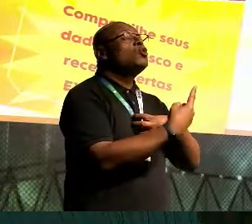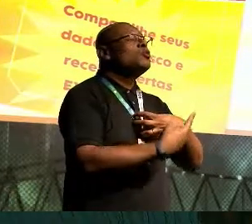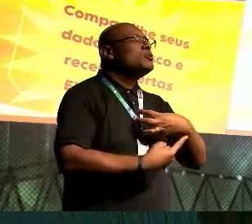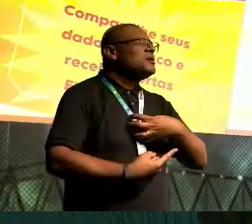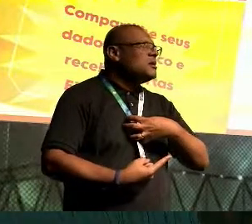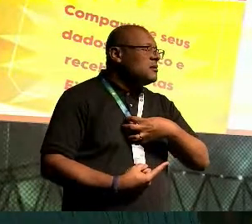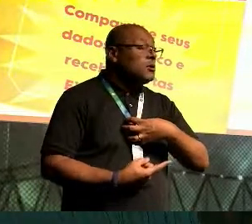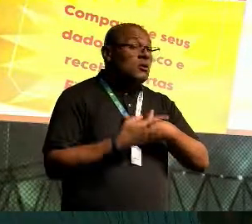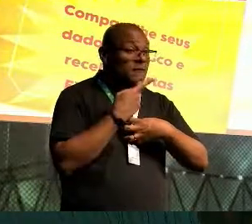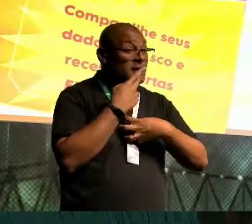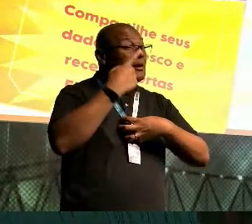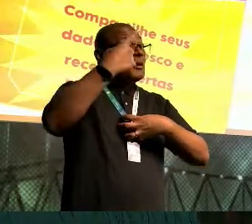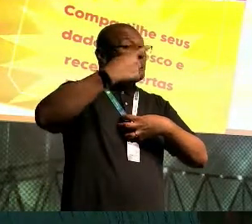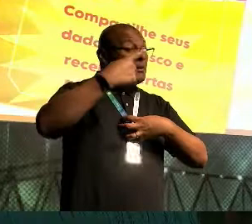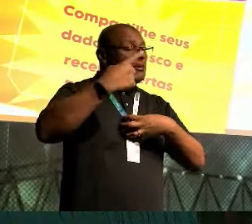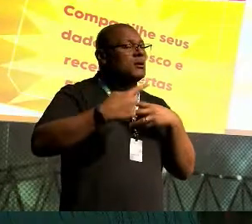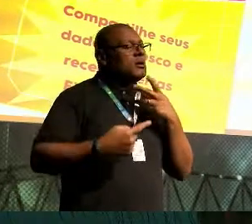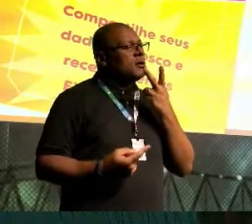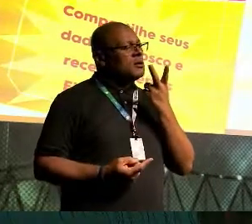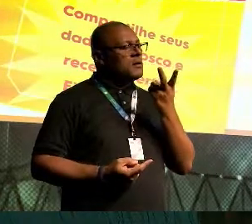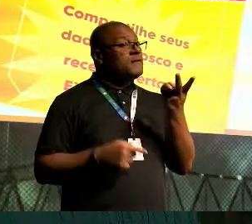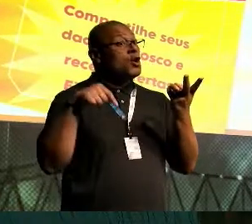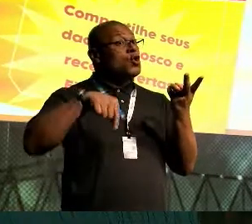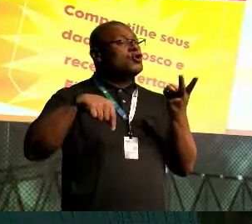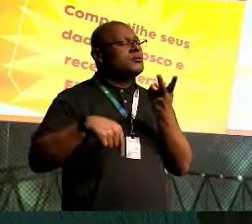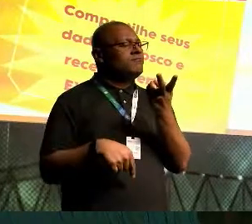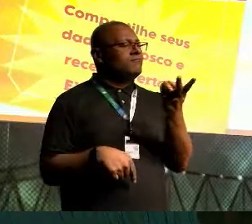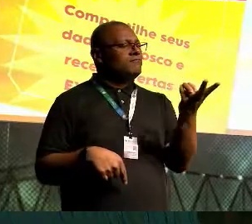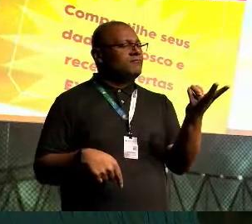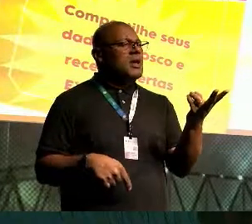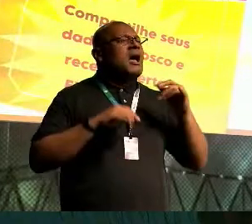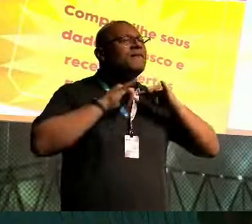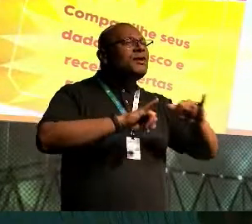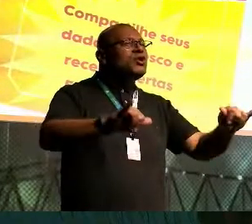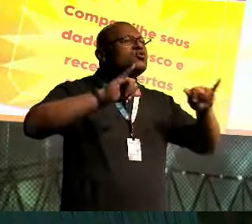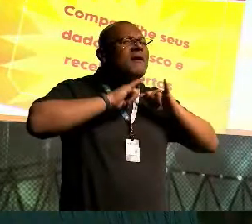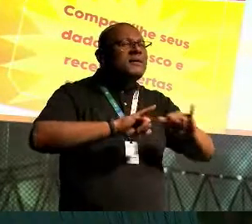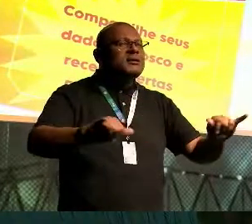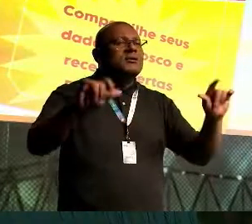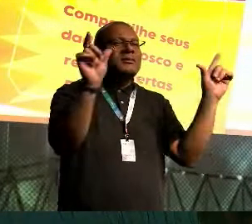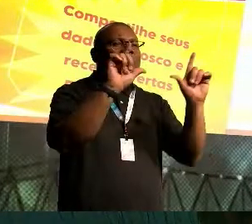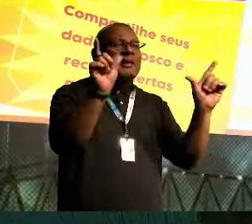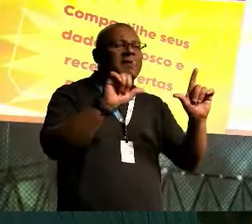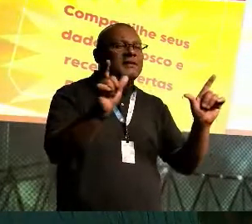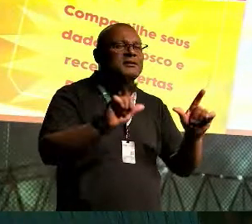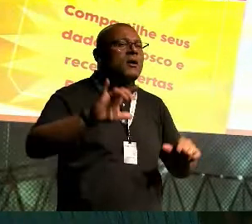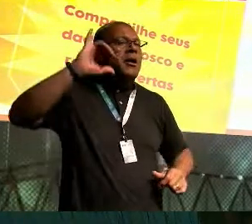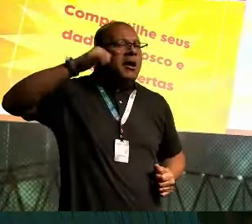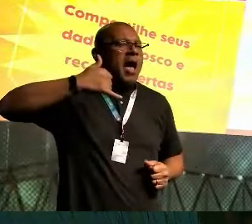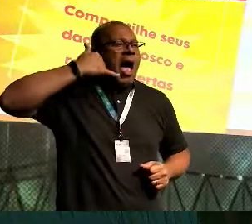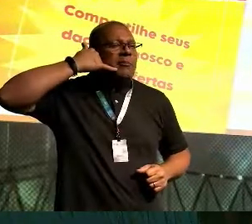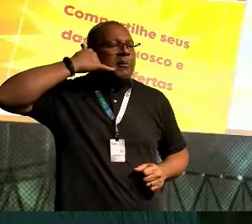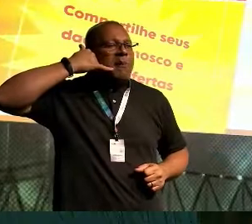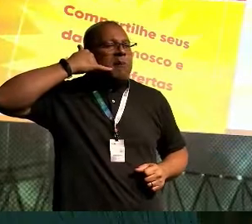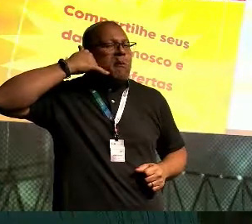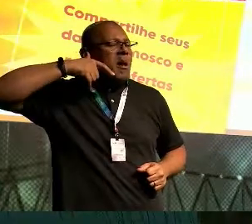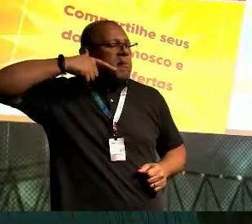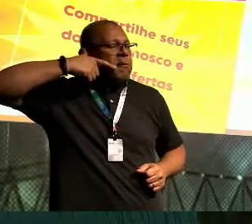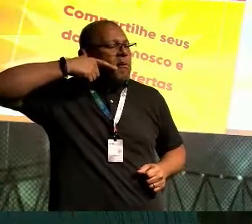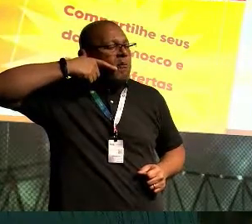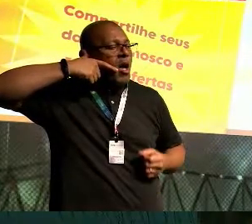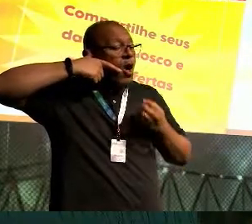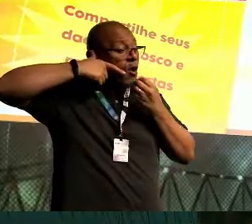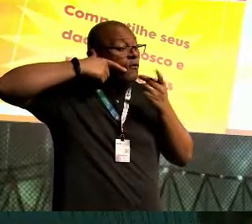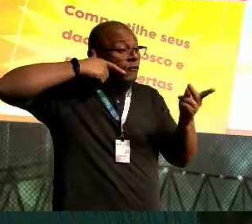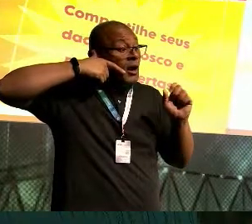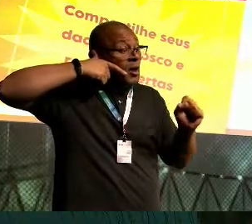quero trazer para vocês é que a gente está vendo muito propagandas, parece propaganda, assim, telemarketing. Olá, senhor, tudo bem, senhor? Compartilhe